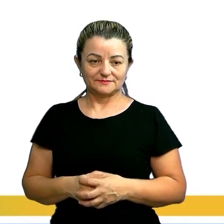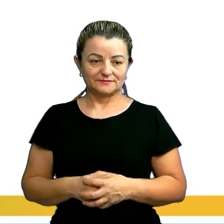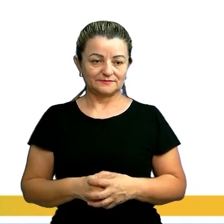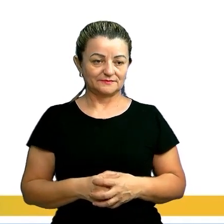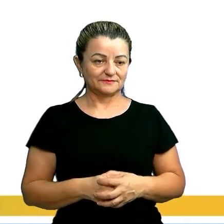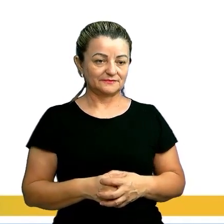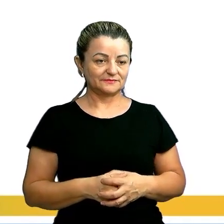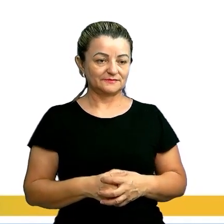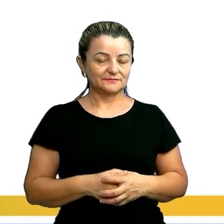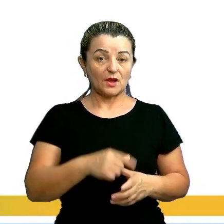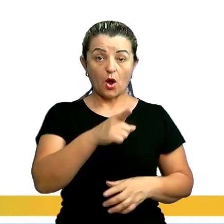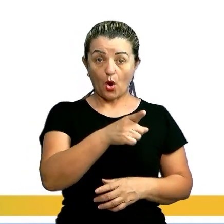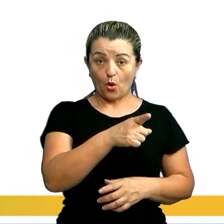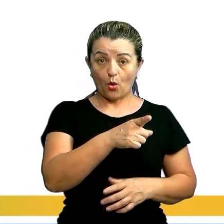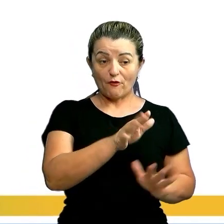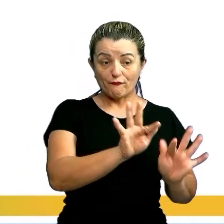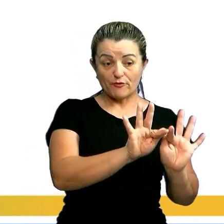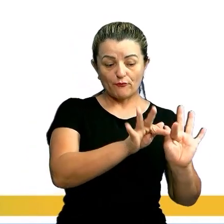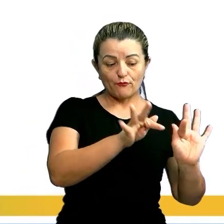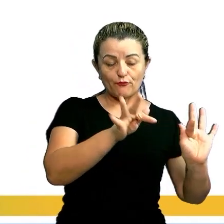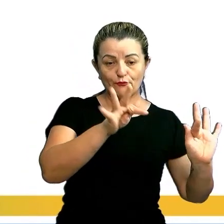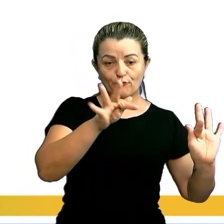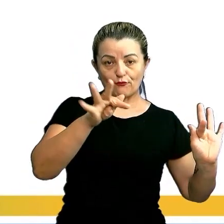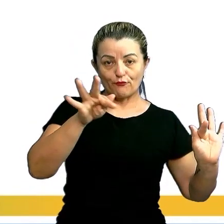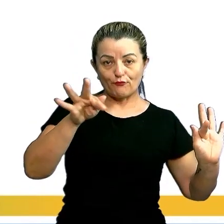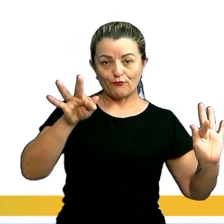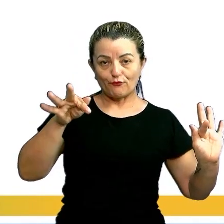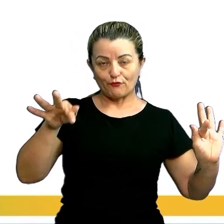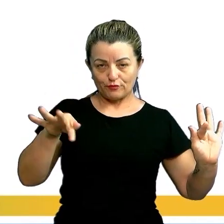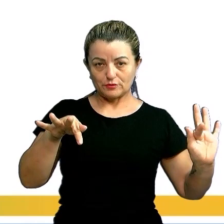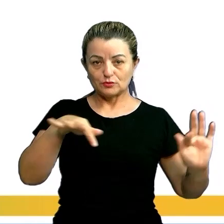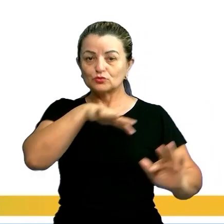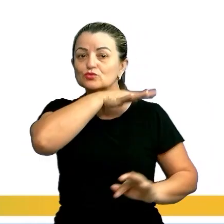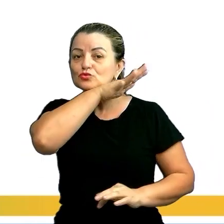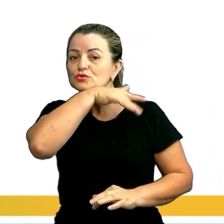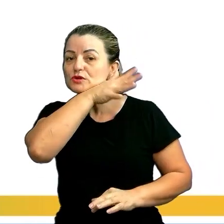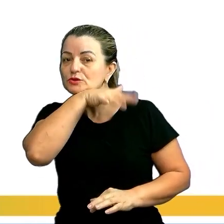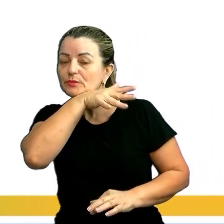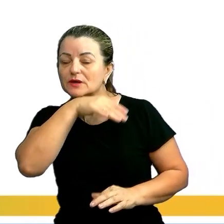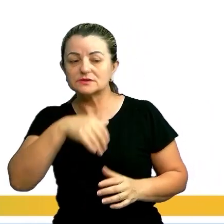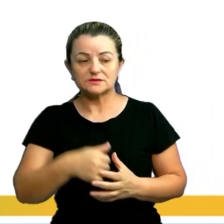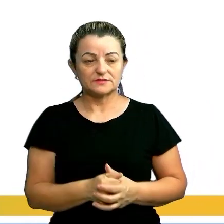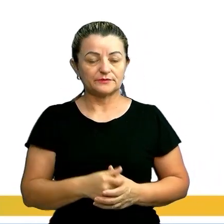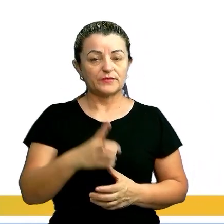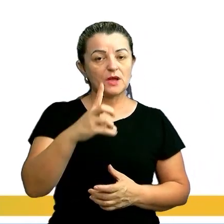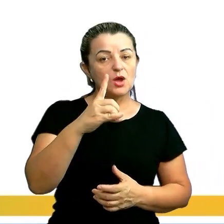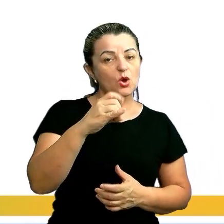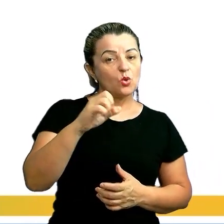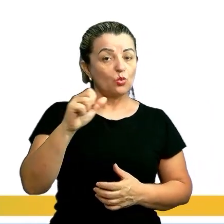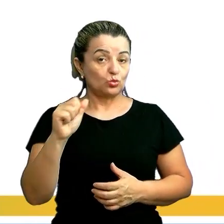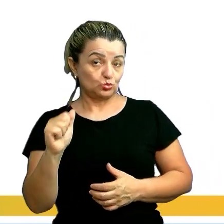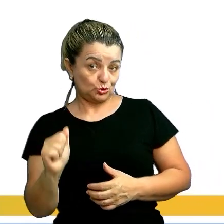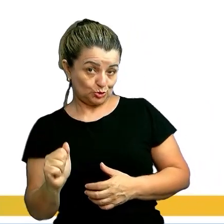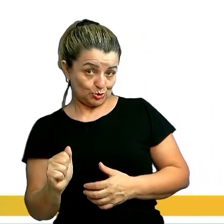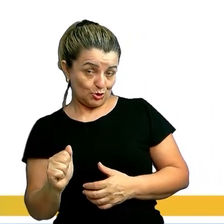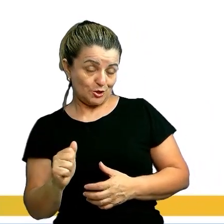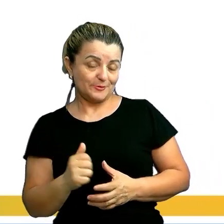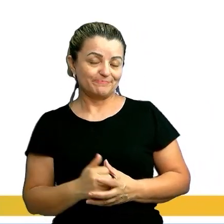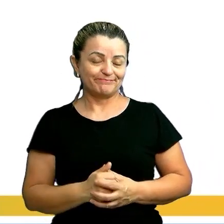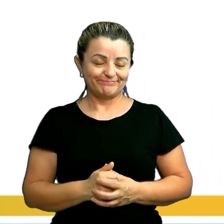A árvore filogenética. Vamos falar da árvore filogenética dos animais. Então, um dia, segundo a teoria da